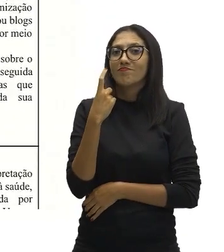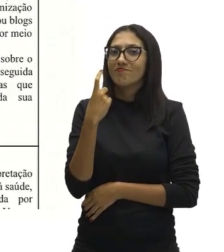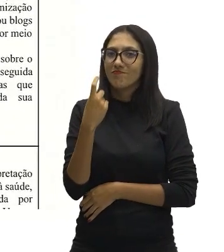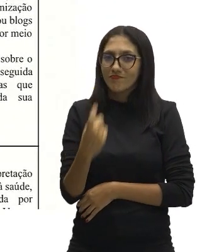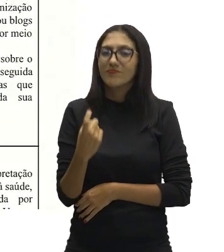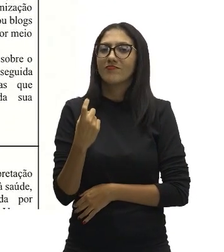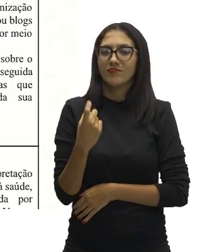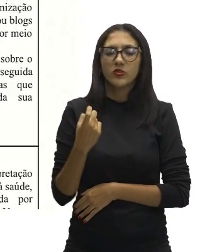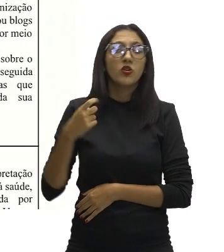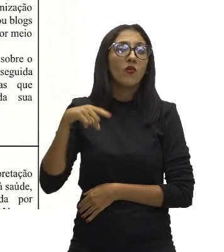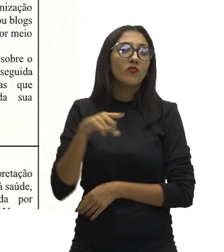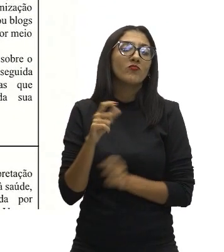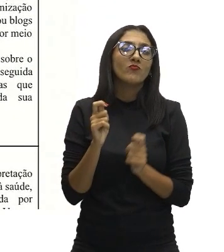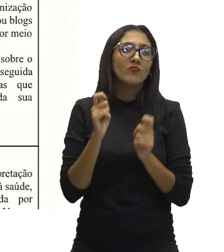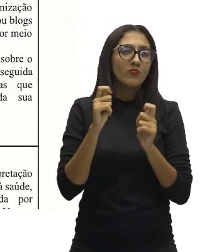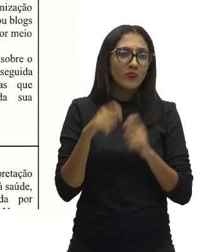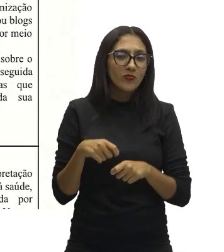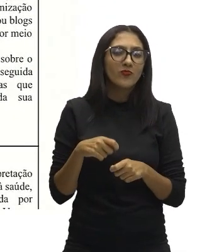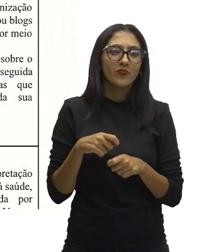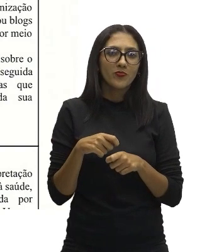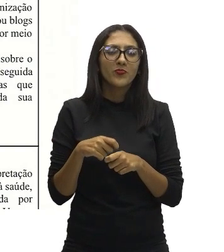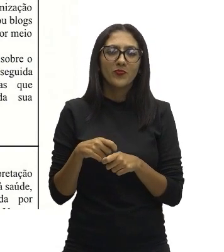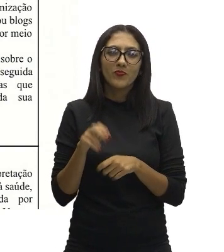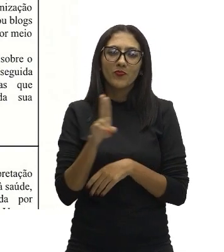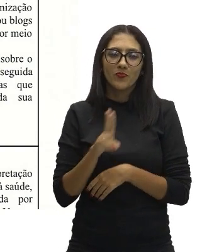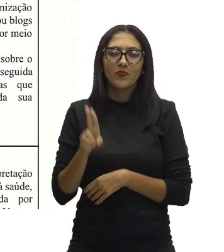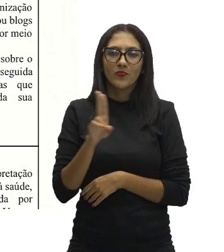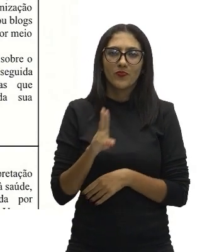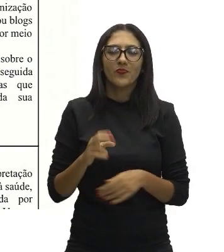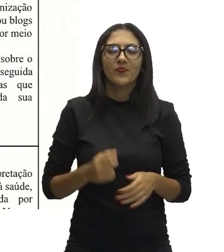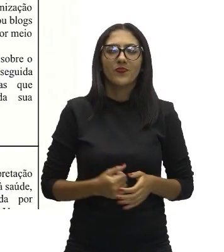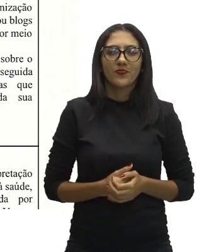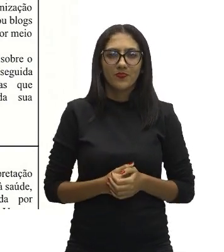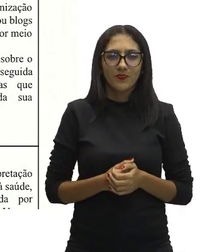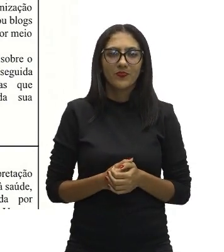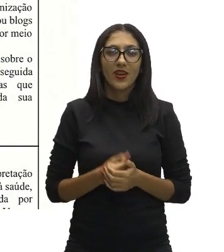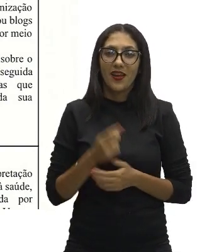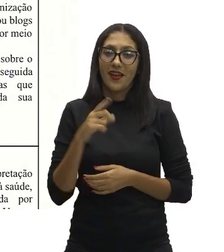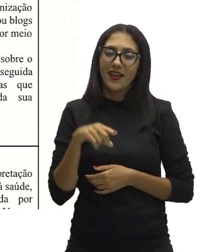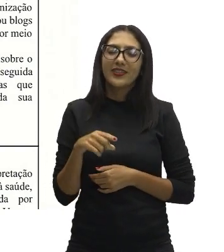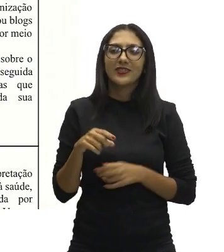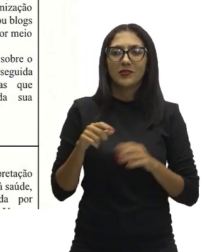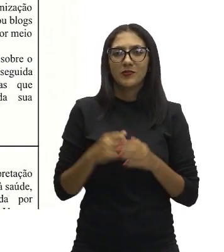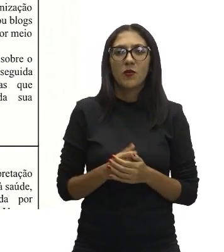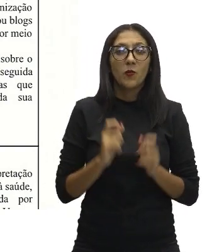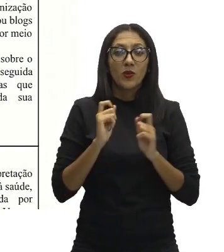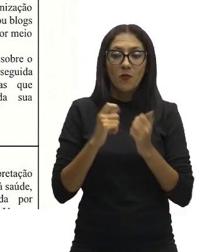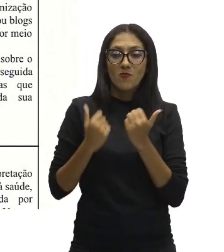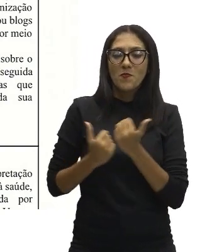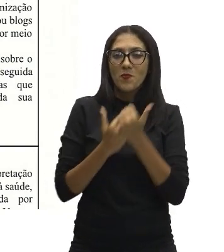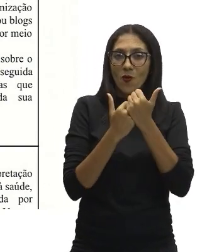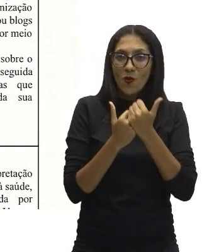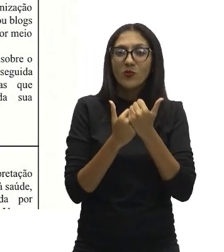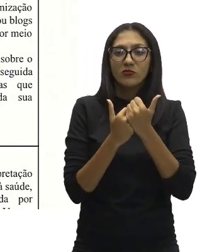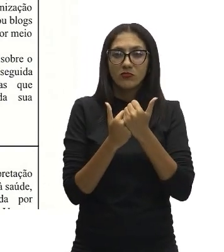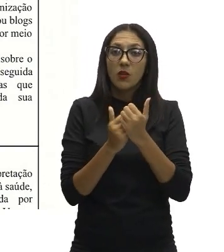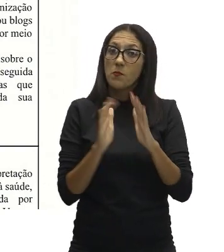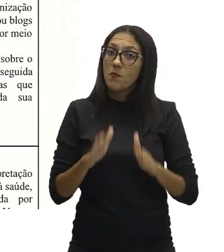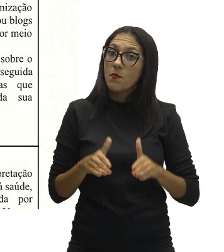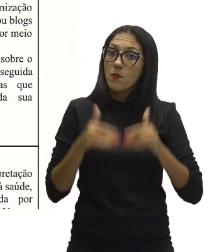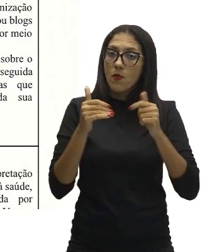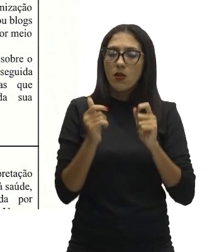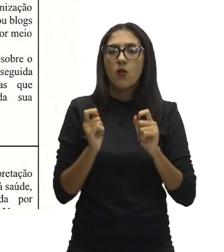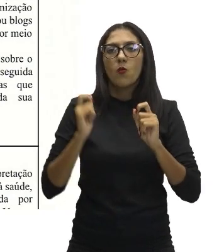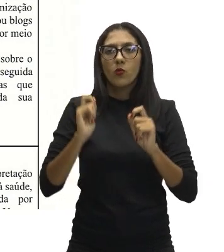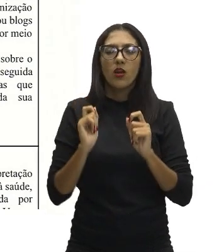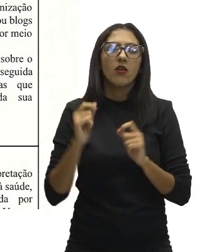vocês consultem, né? Que exatamente, vocês estejam justamente atentos. Isso. A palavra é essa, ferramenta, não é? Para que ele possa melhorar a prática dele